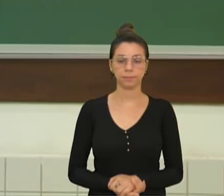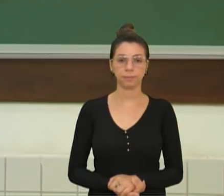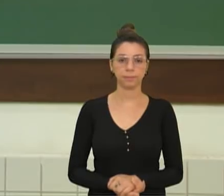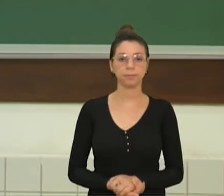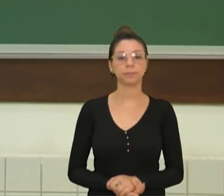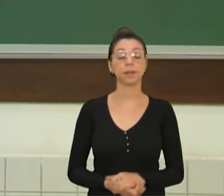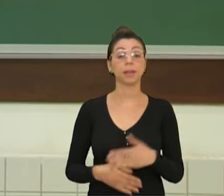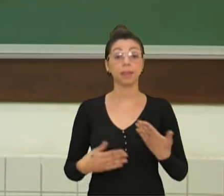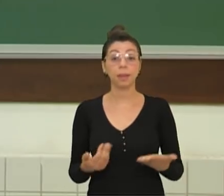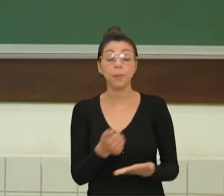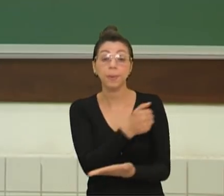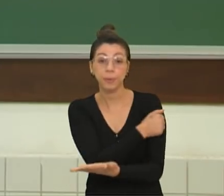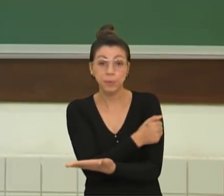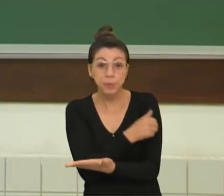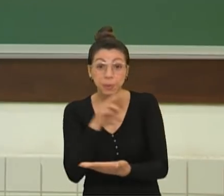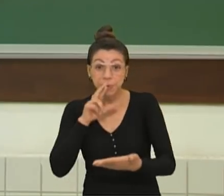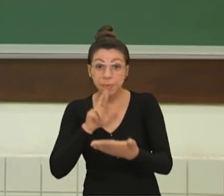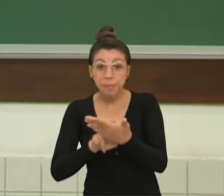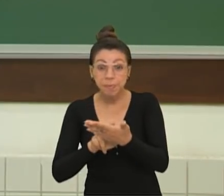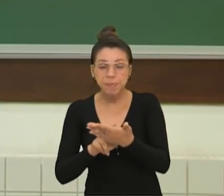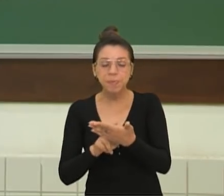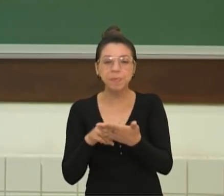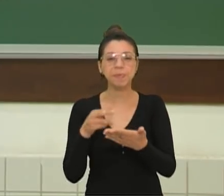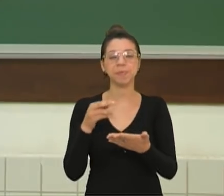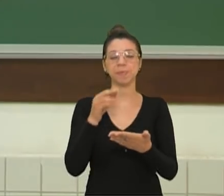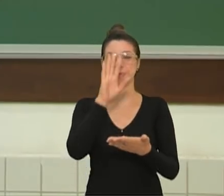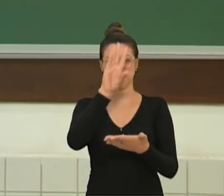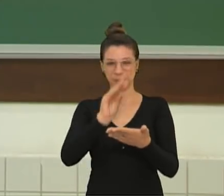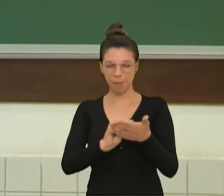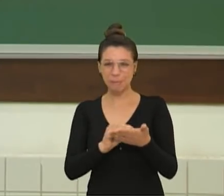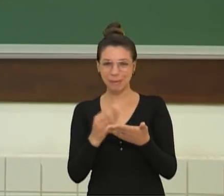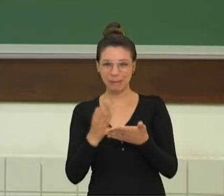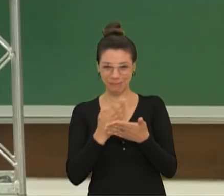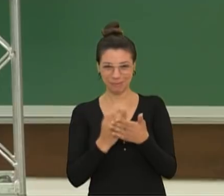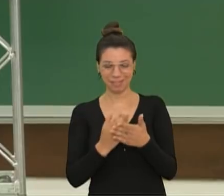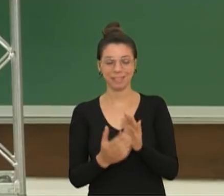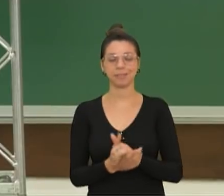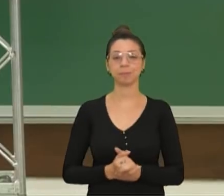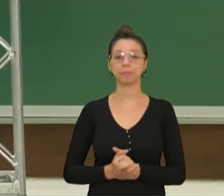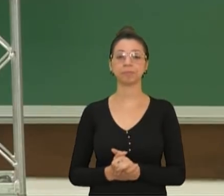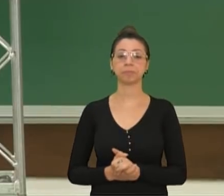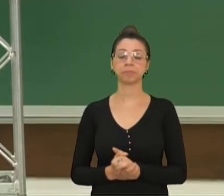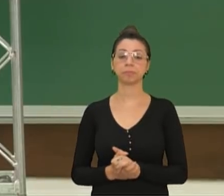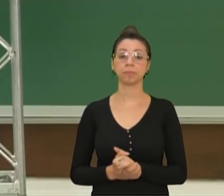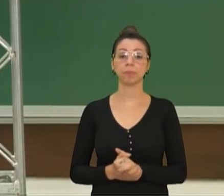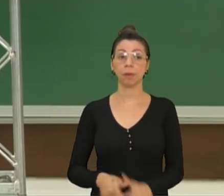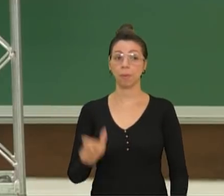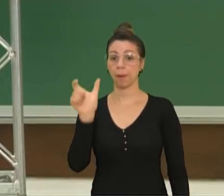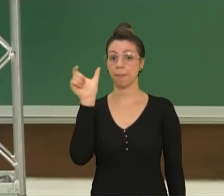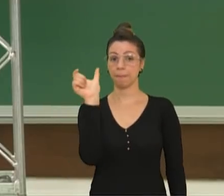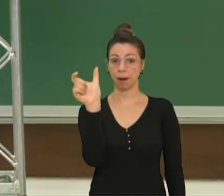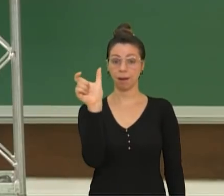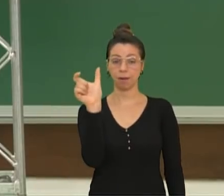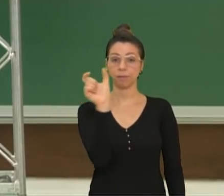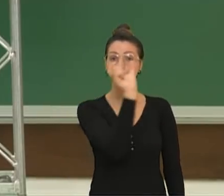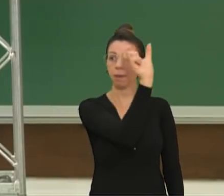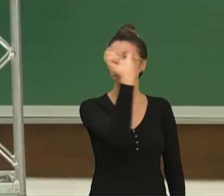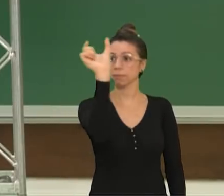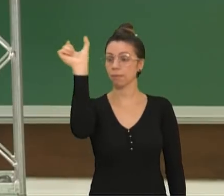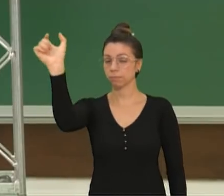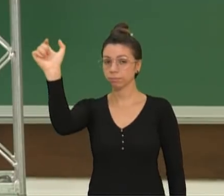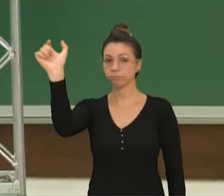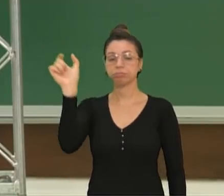Então, estudantes, vocês responderam as questões lá, colocaram certinho no caderno lá, fizeram? Vamos lá, então. As palavras Ubuntu, Nubantu